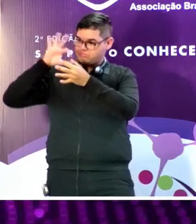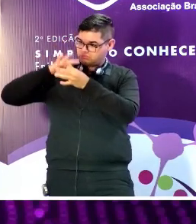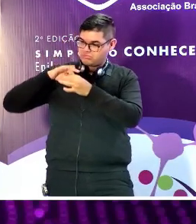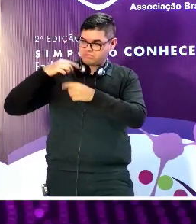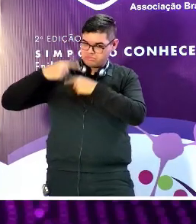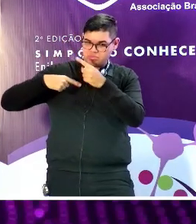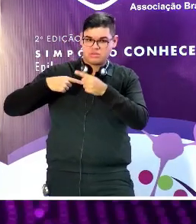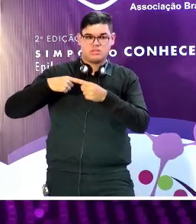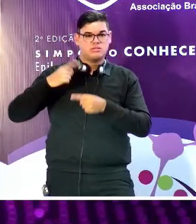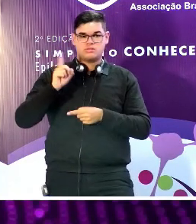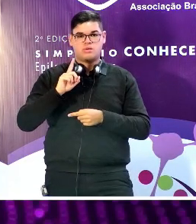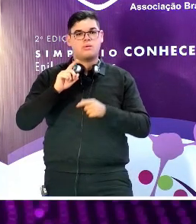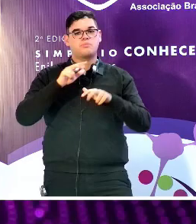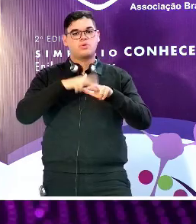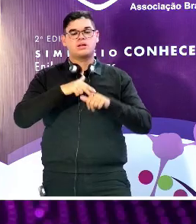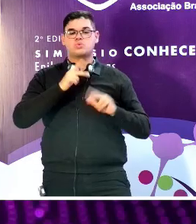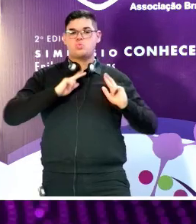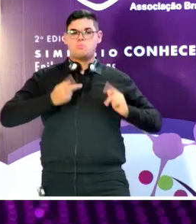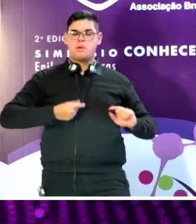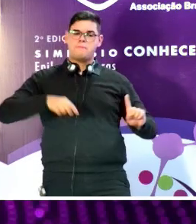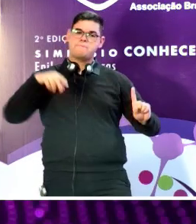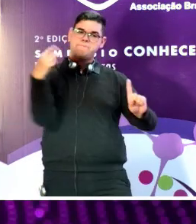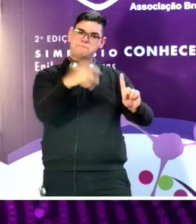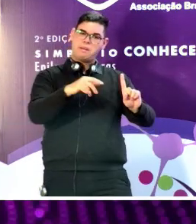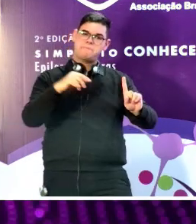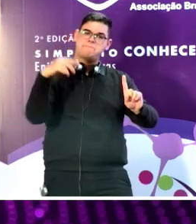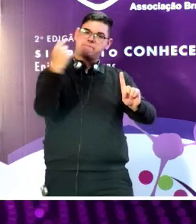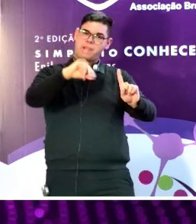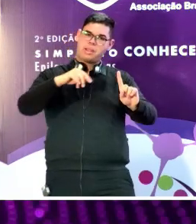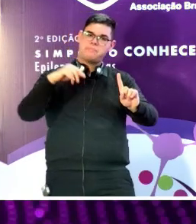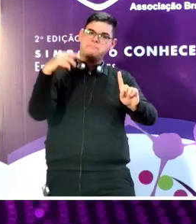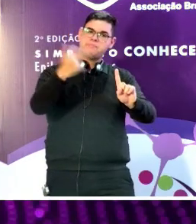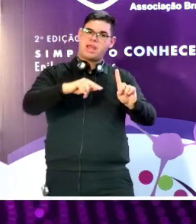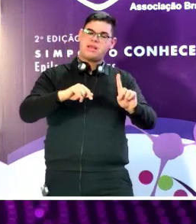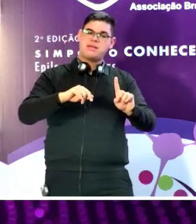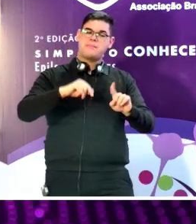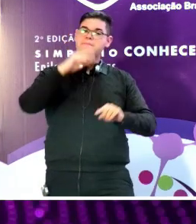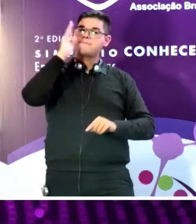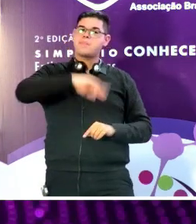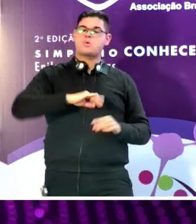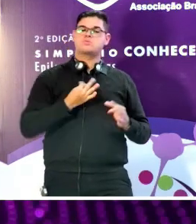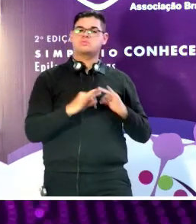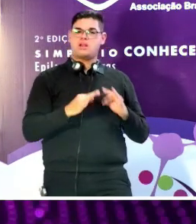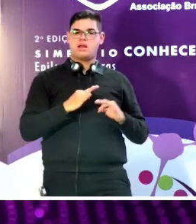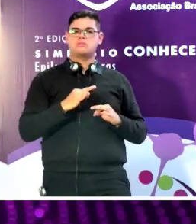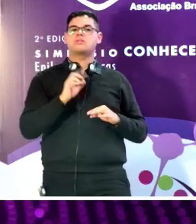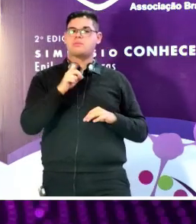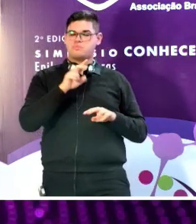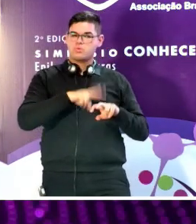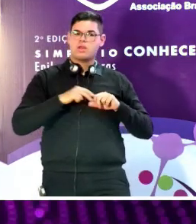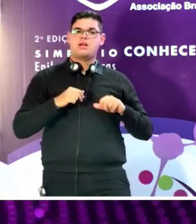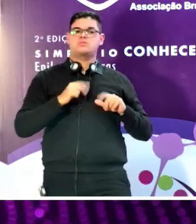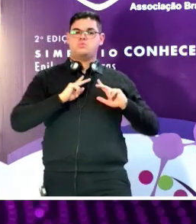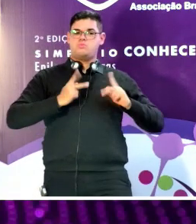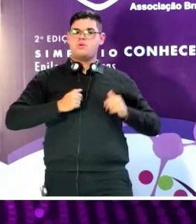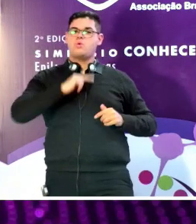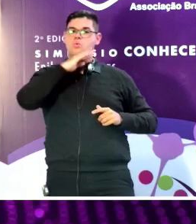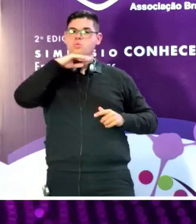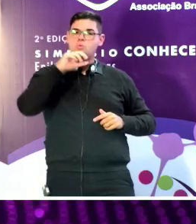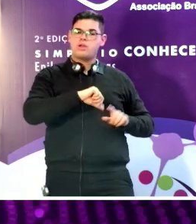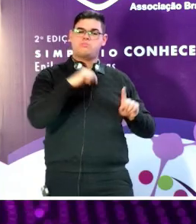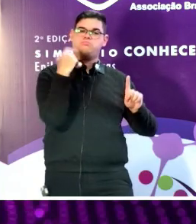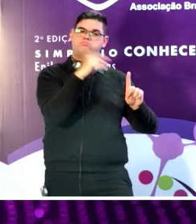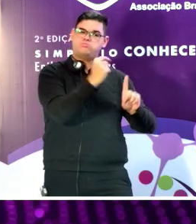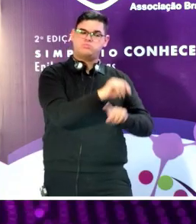paulada na cabeça. Então, esses são os nossos pacientes que são tratados, e a gente tem bons